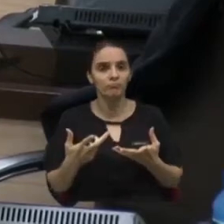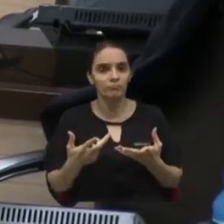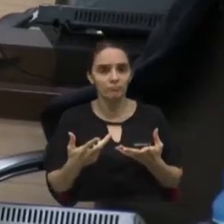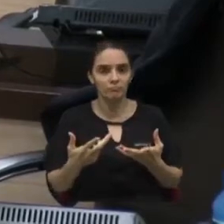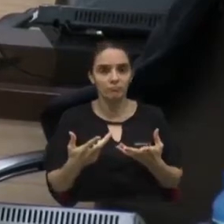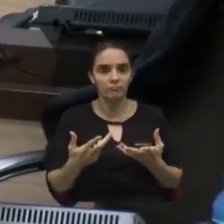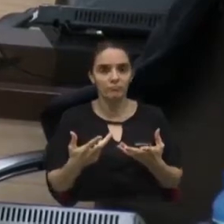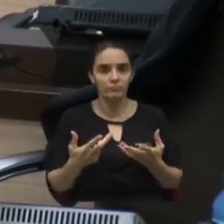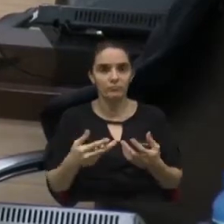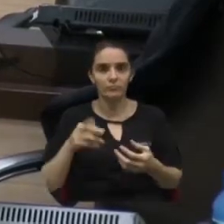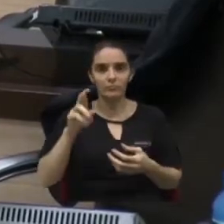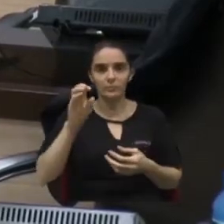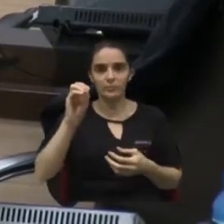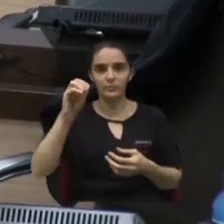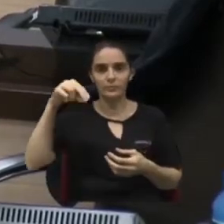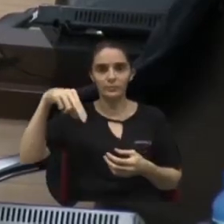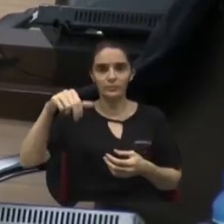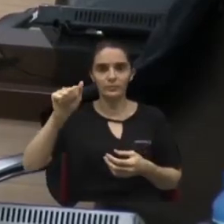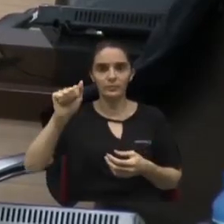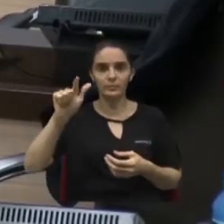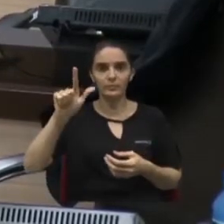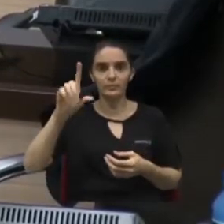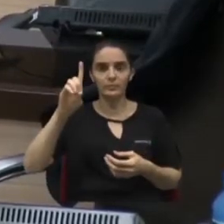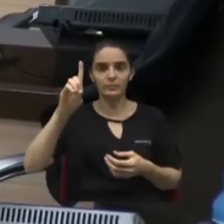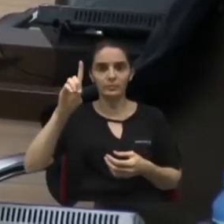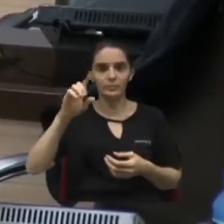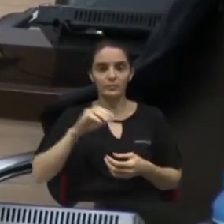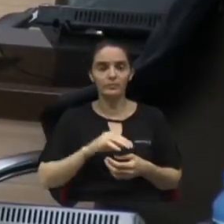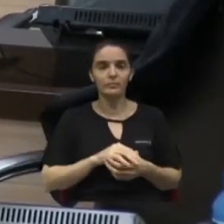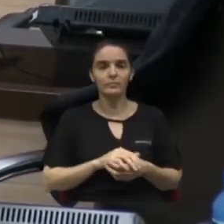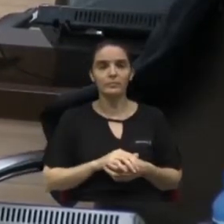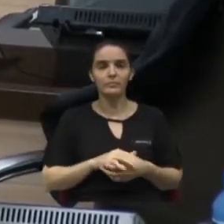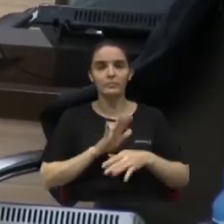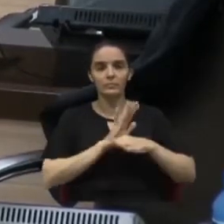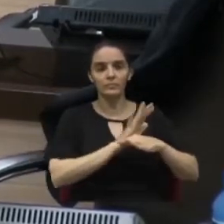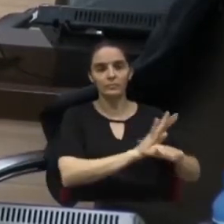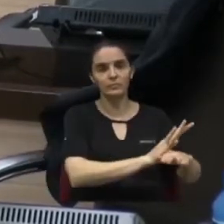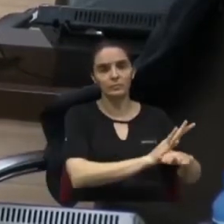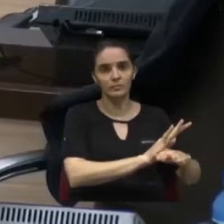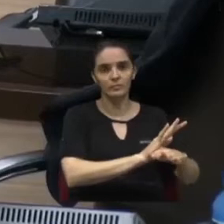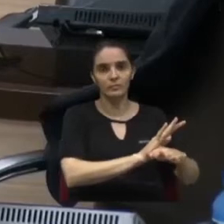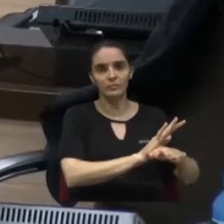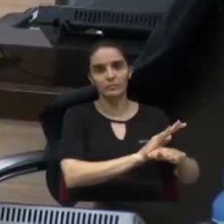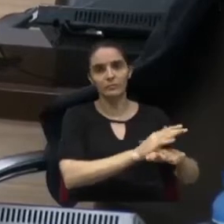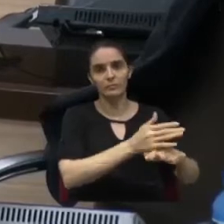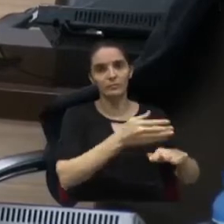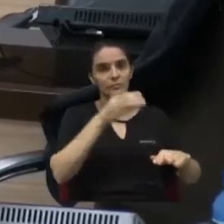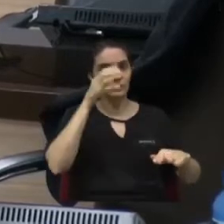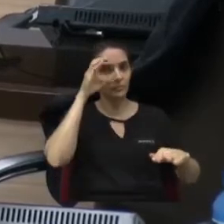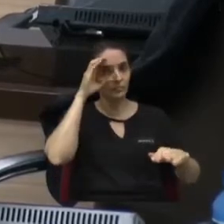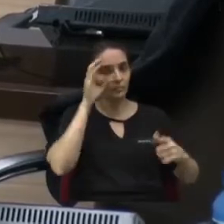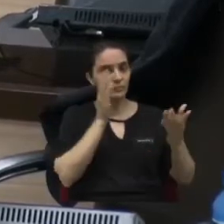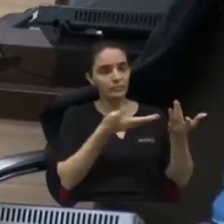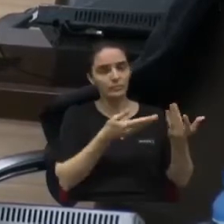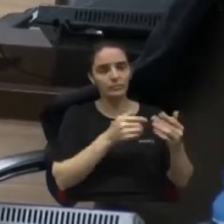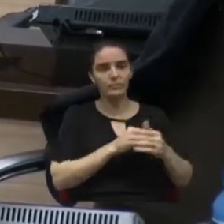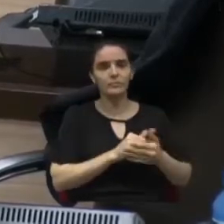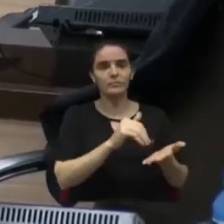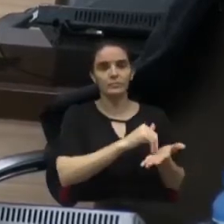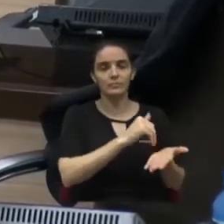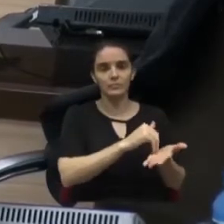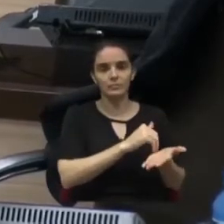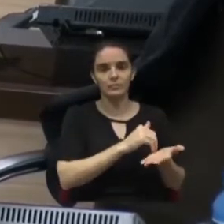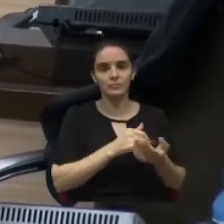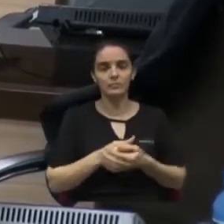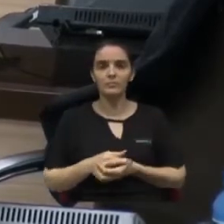muito do Ronald, que é o assessor do vereador Farid, que hoje está secretário, que em